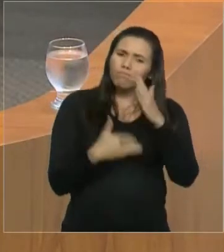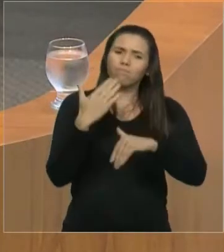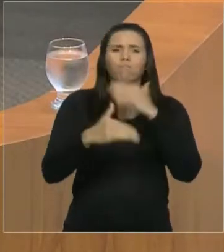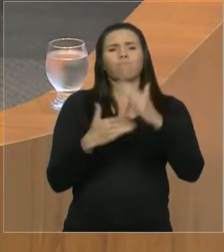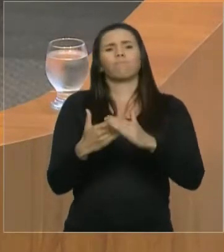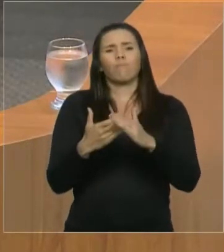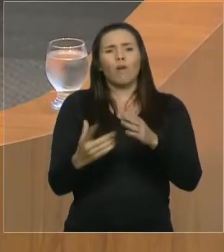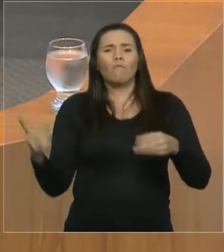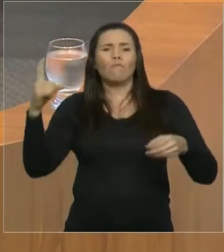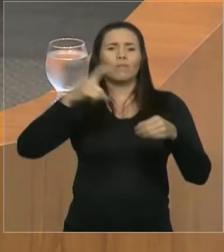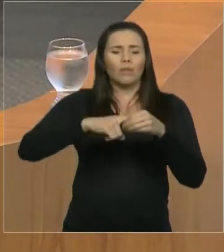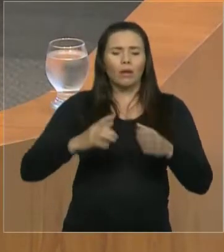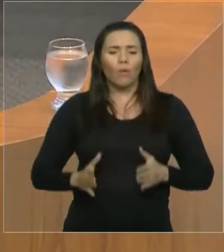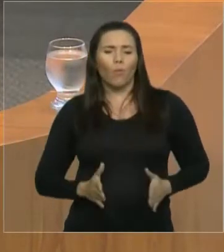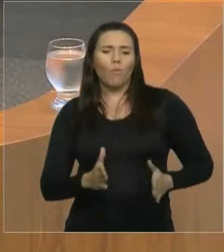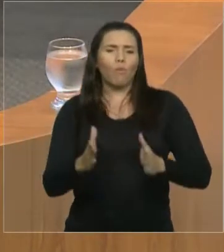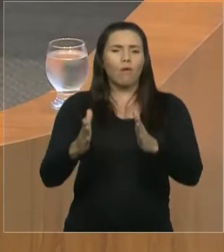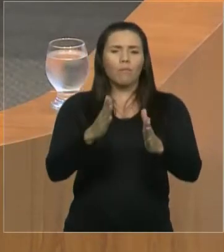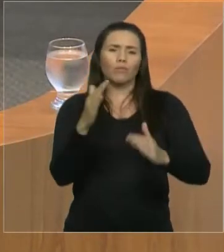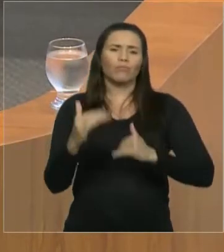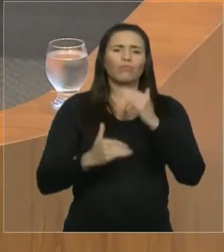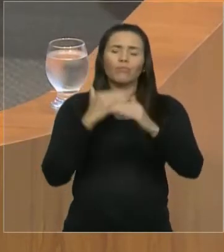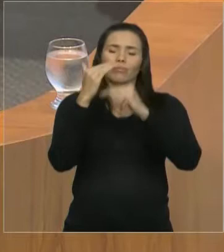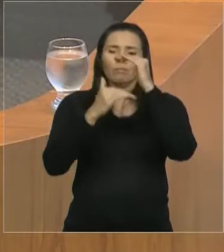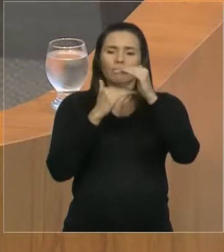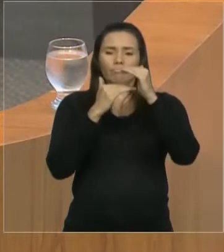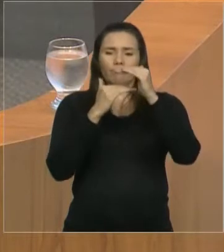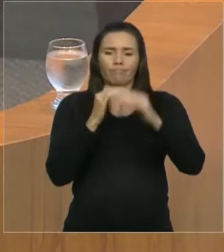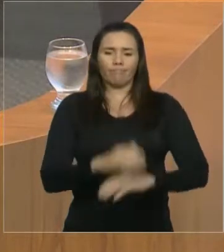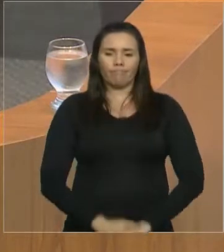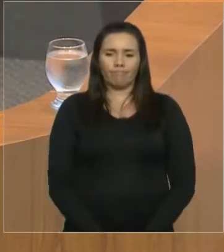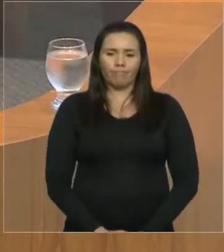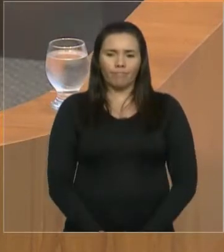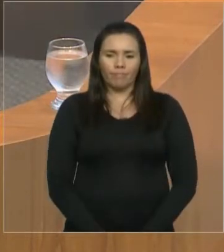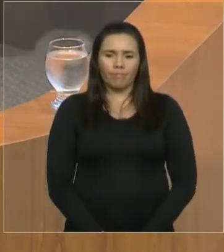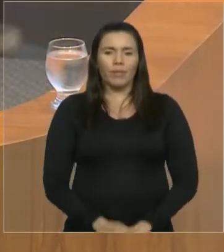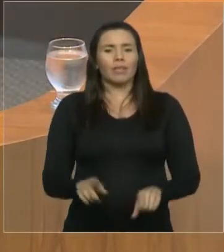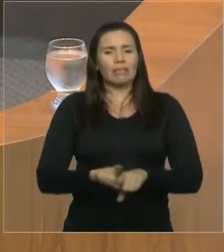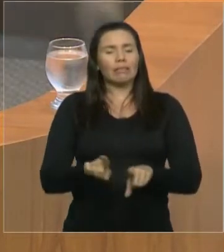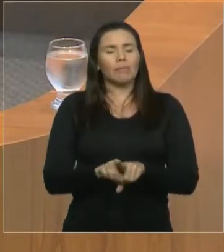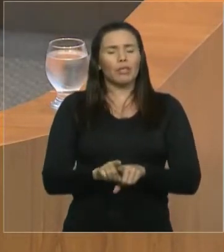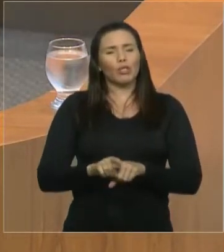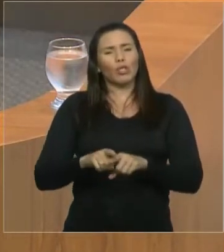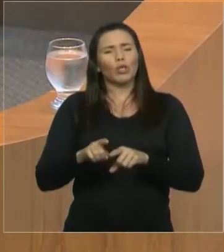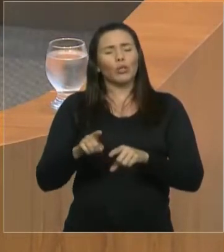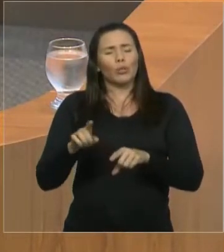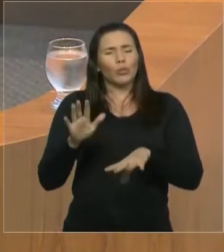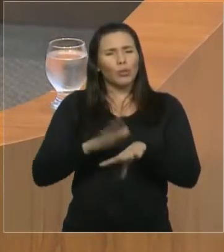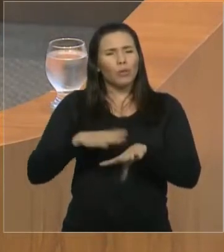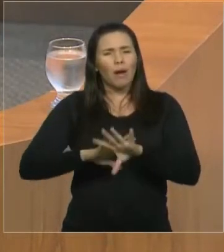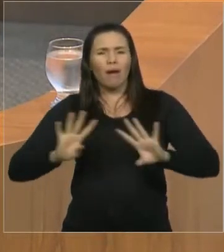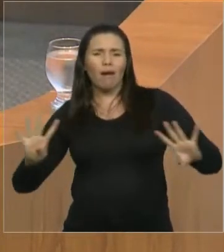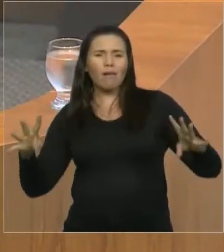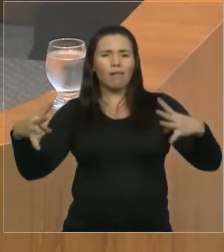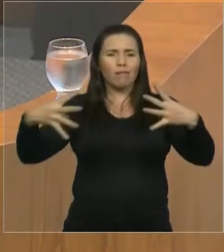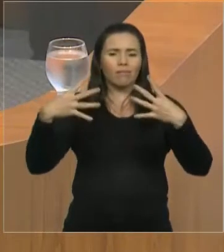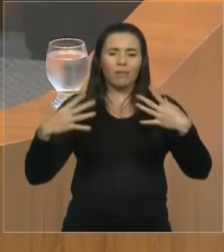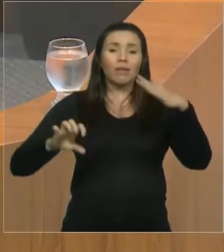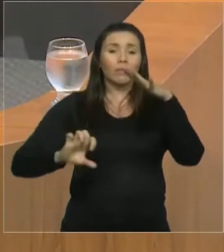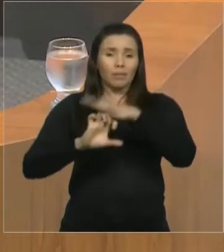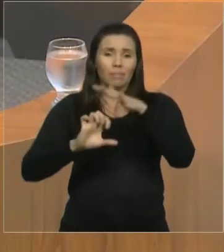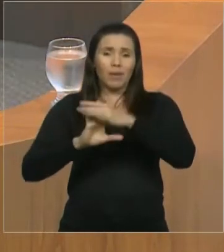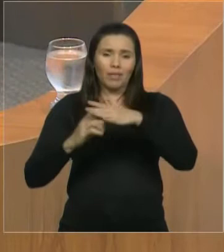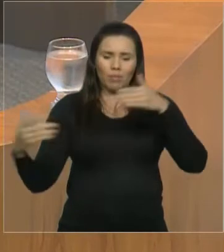voltar a estar no trilho, em ser atrativa para empresas que possam estar produzindo na nossa cidade. Esse é o